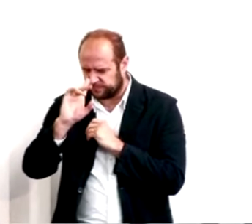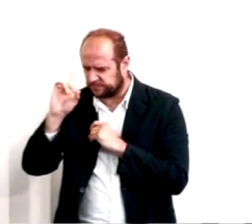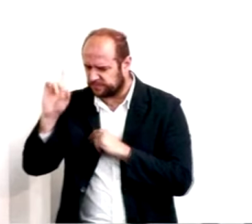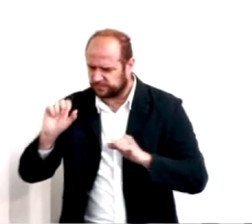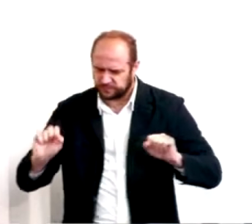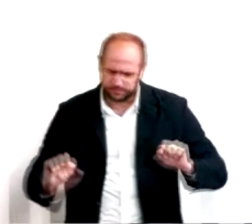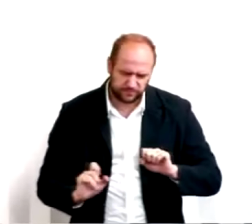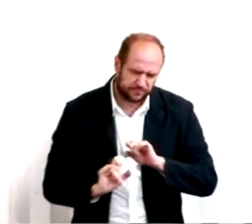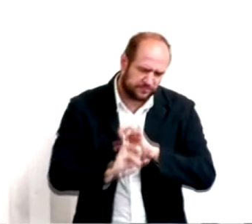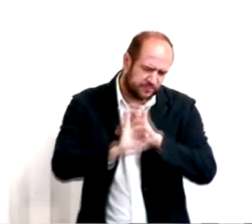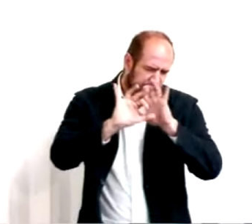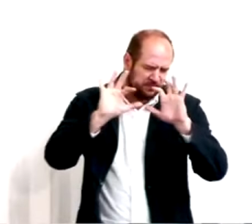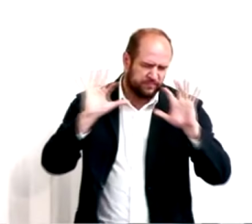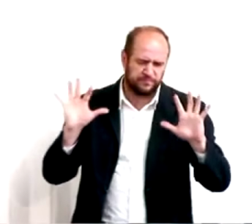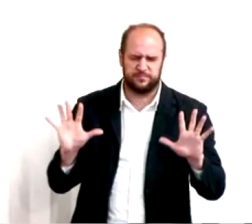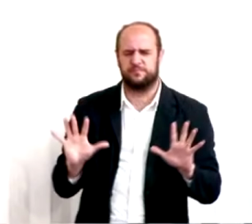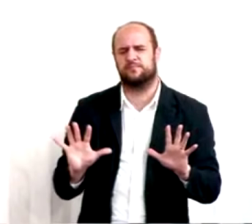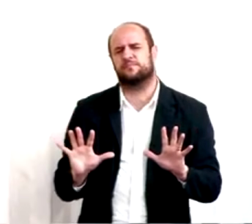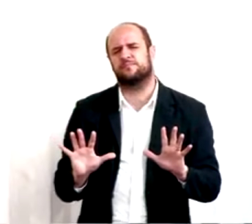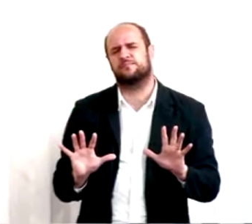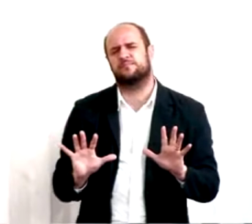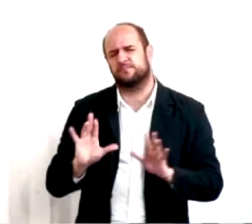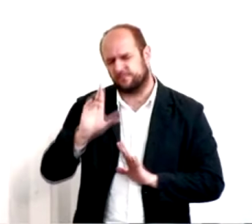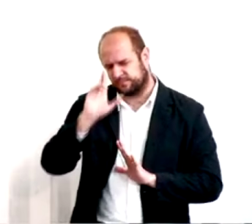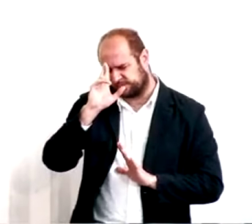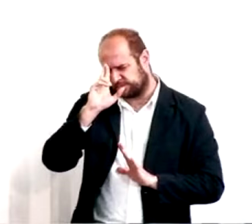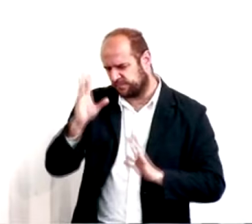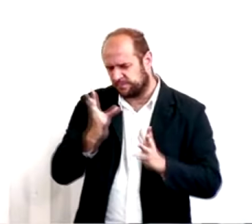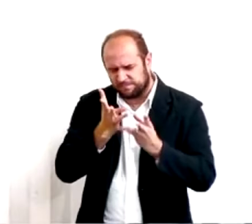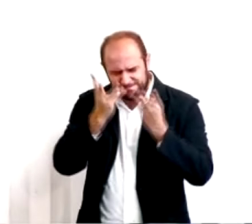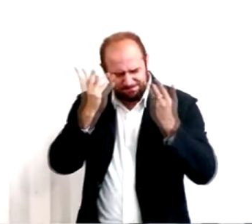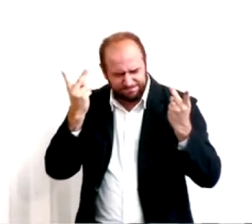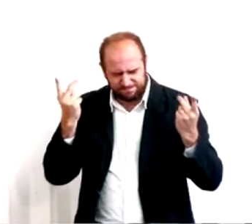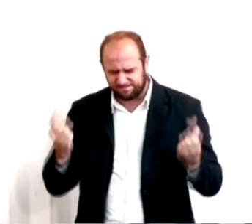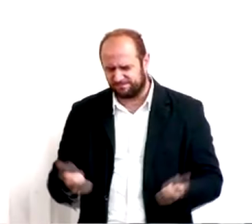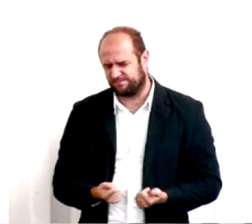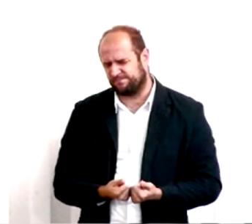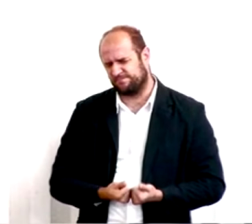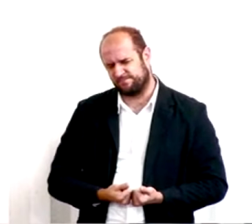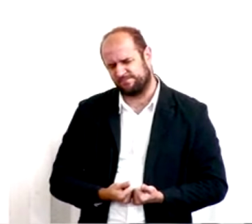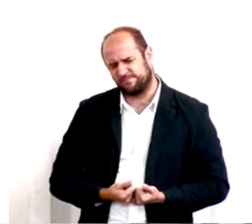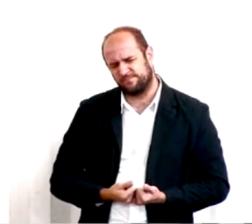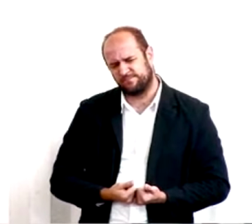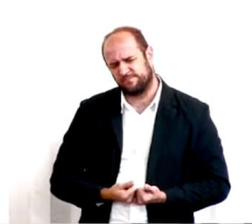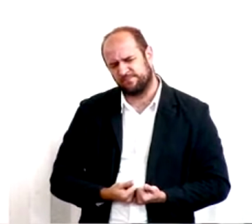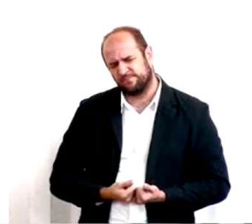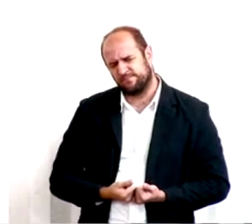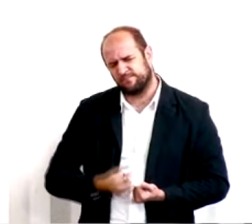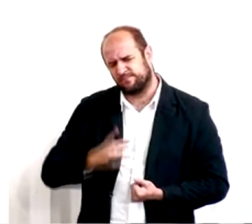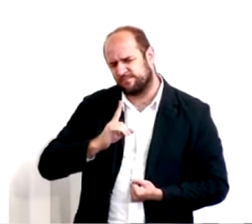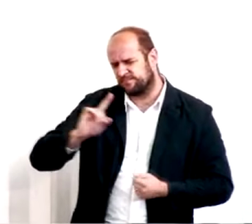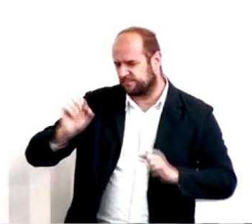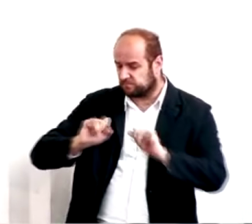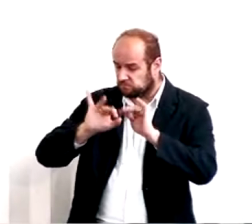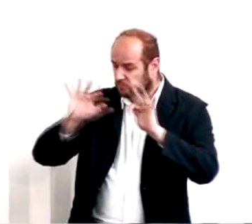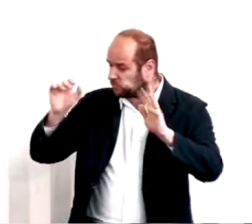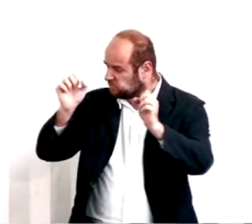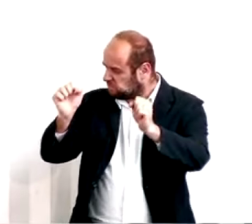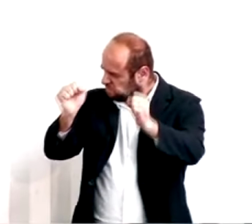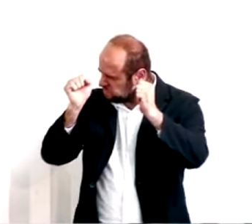Glória o que poder é esse que Paulo falou os Coríntios o Deus de glória este